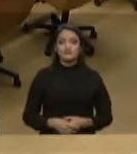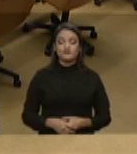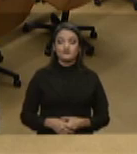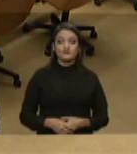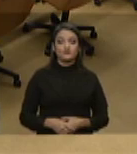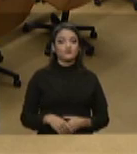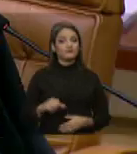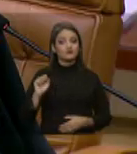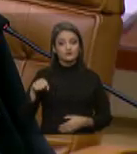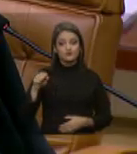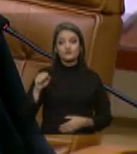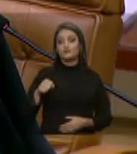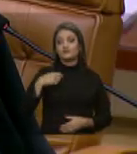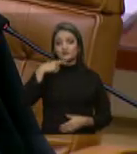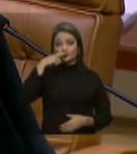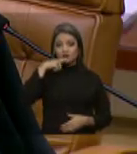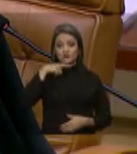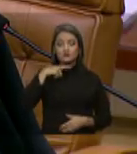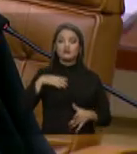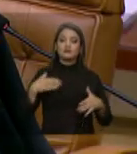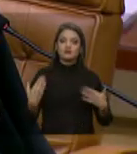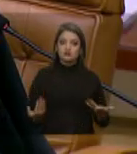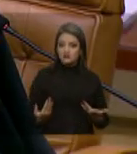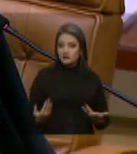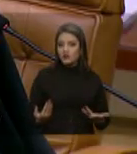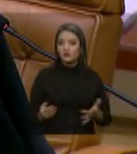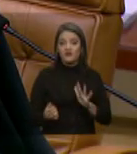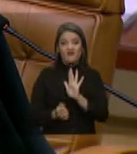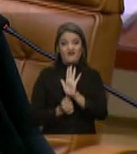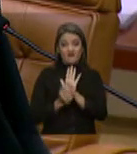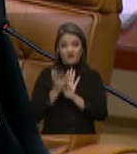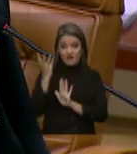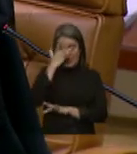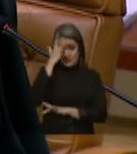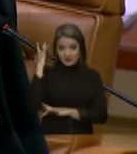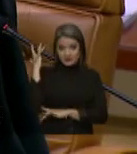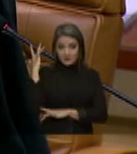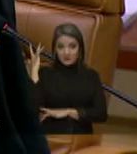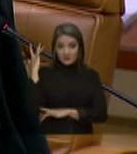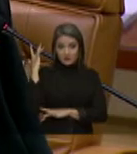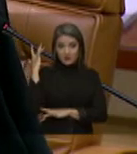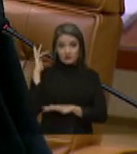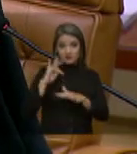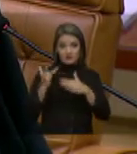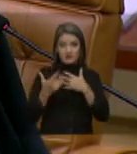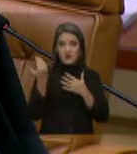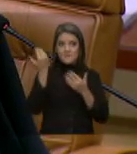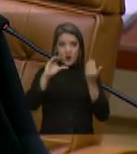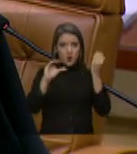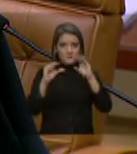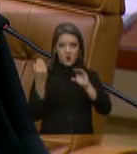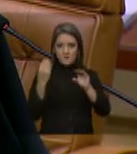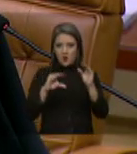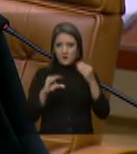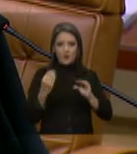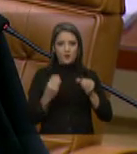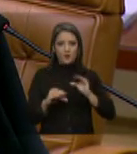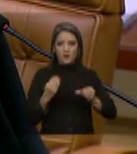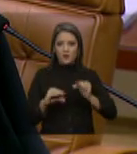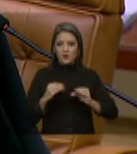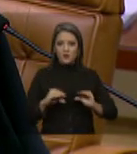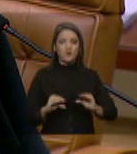esse caso inclusive várias pessoas postam ou colocam aquela